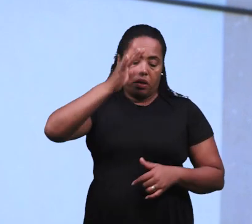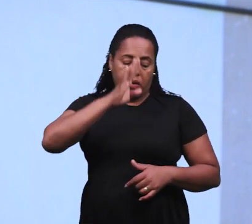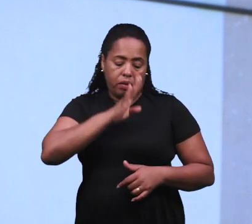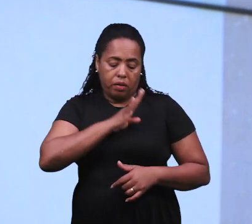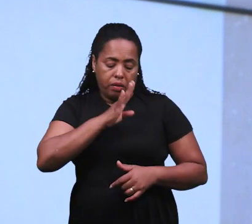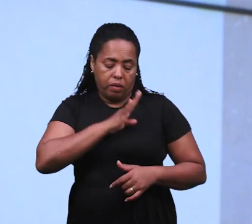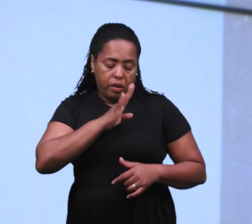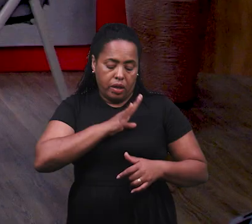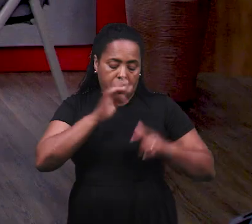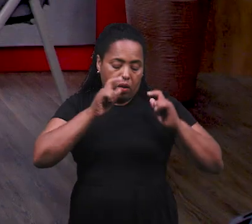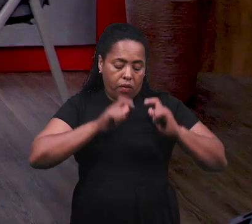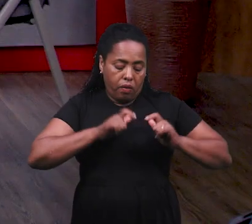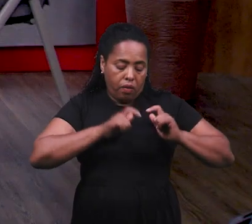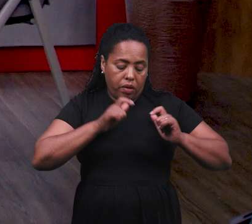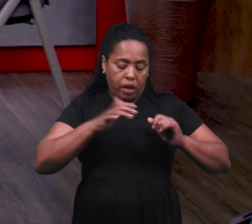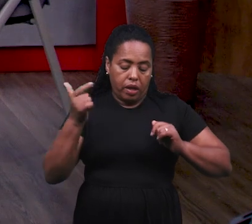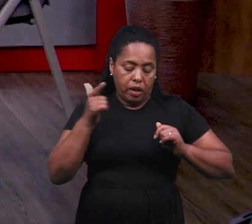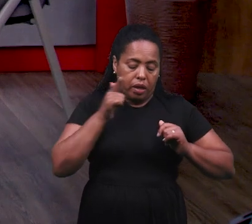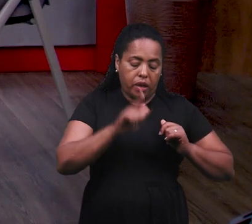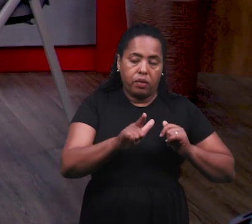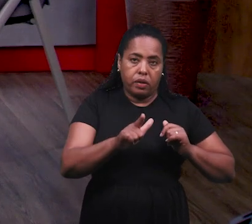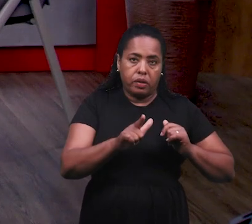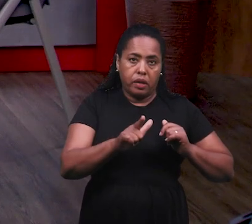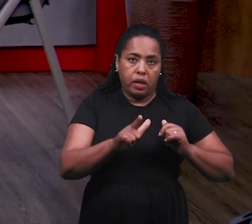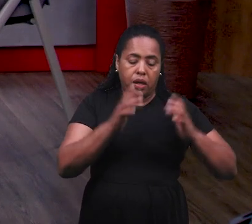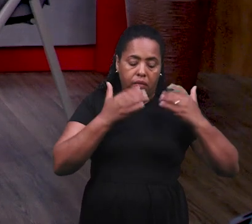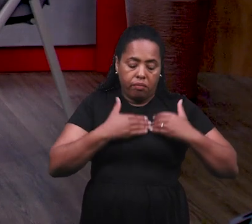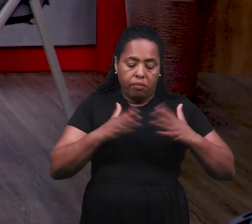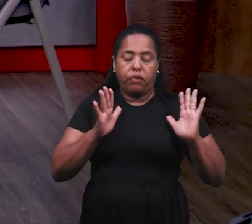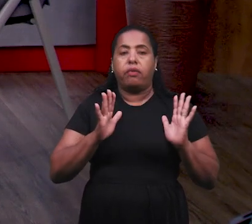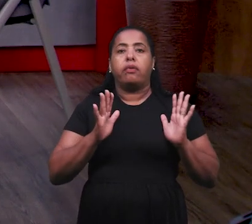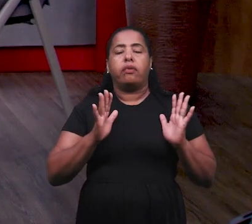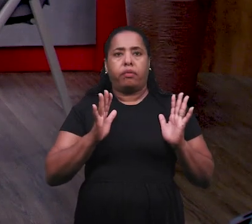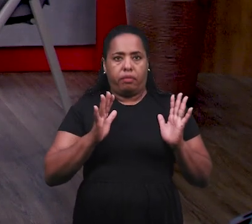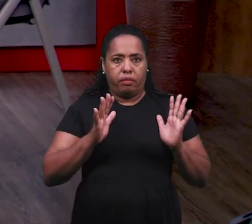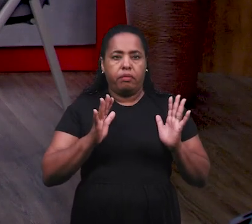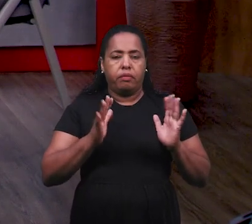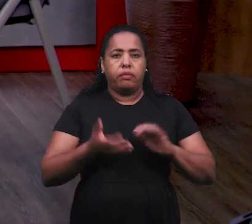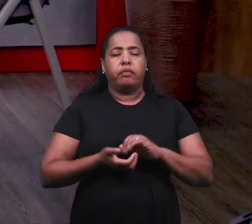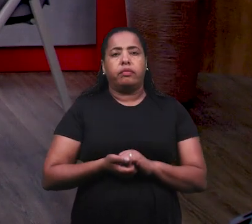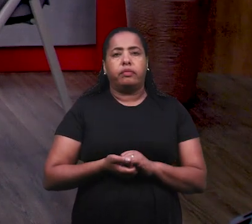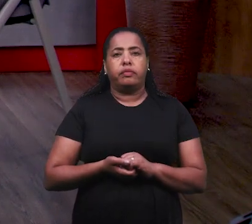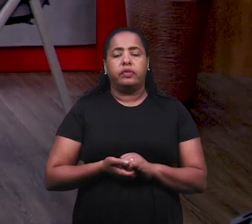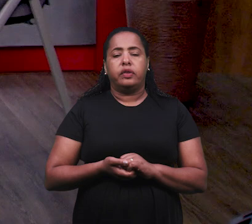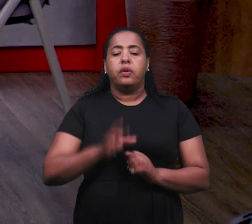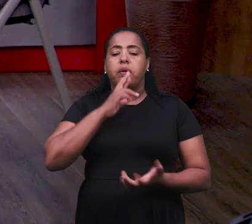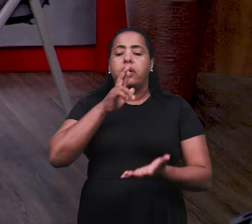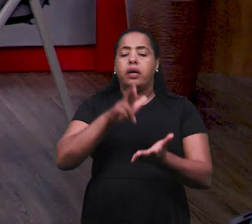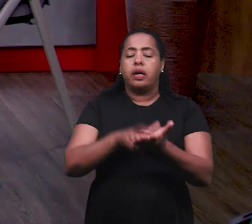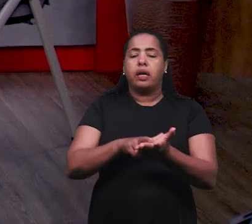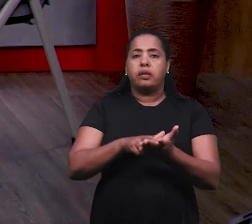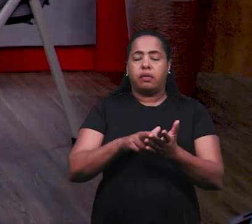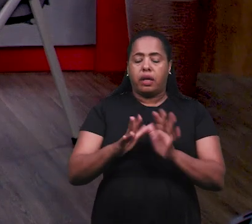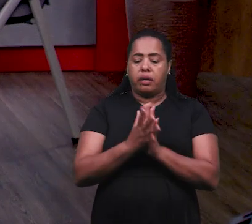coração e conseguir que ele nos dê esse ouvido. Né? E a consequência de ouvir